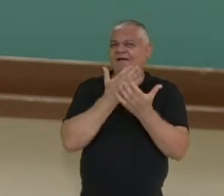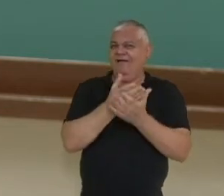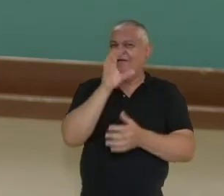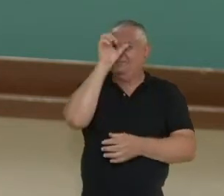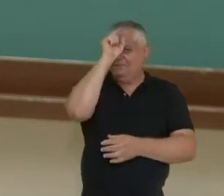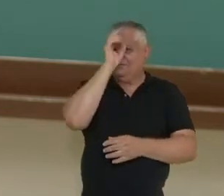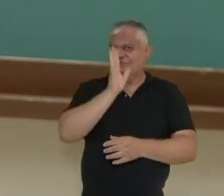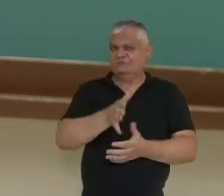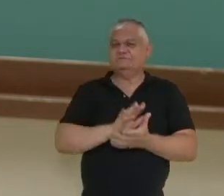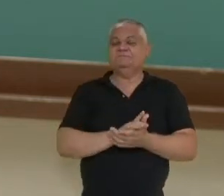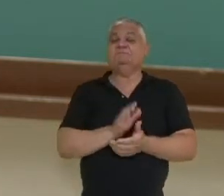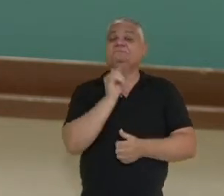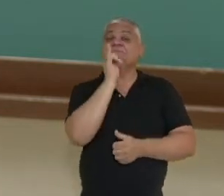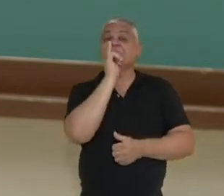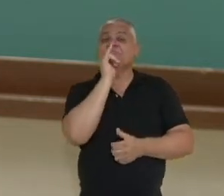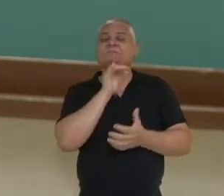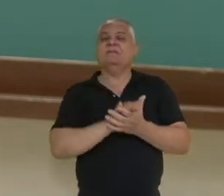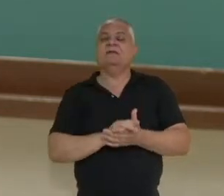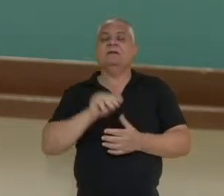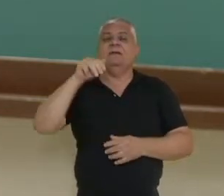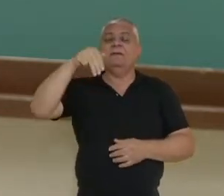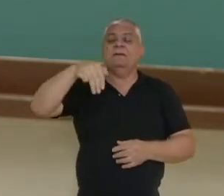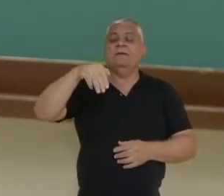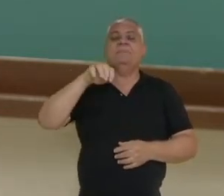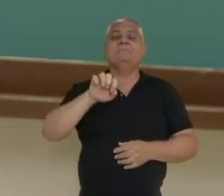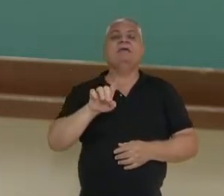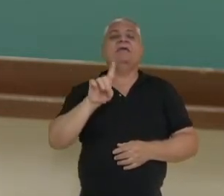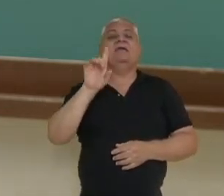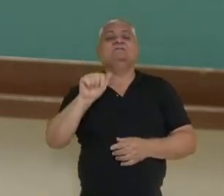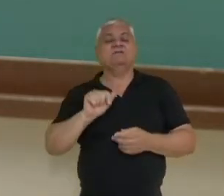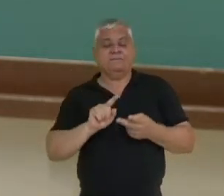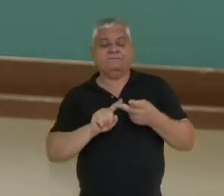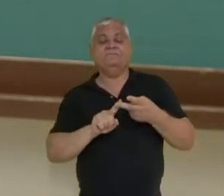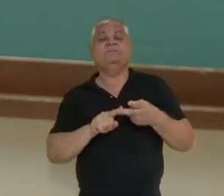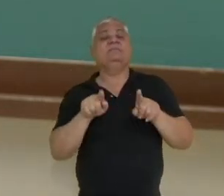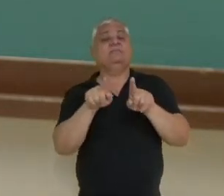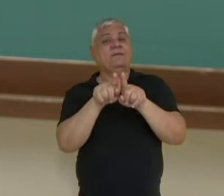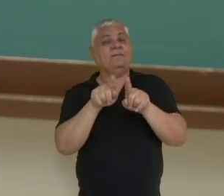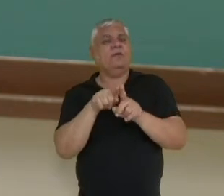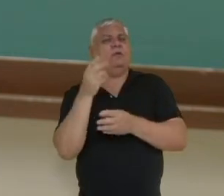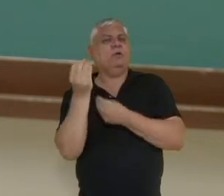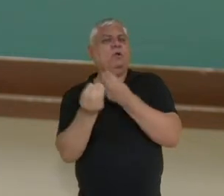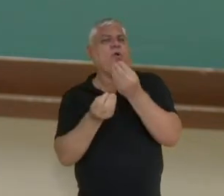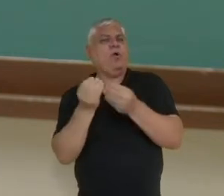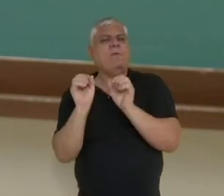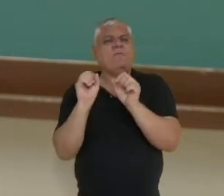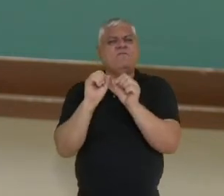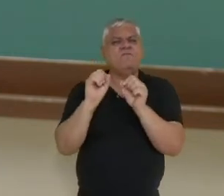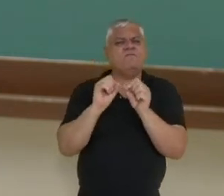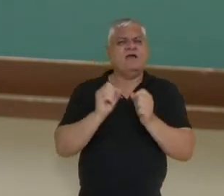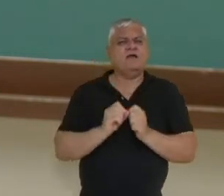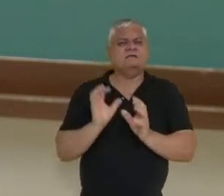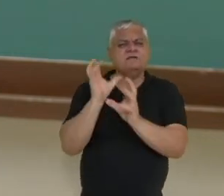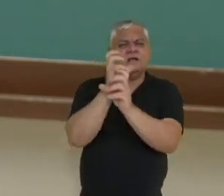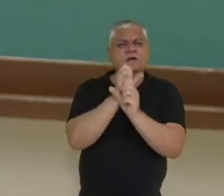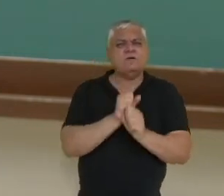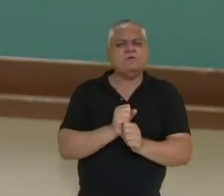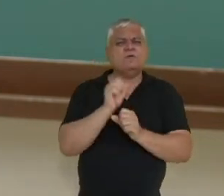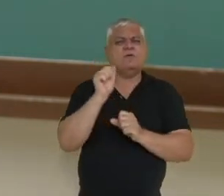por exemplo, o conceito de média e ainda lembrar como é realizado o cálculo